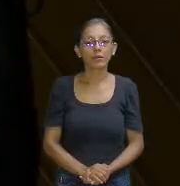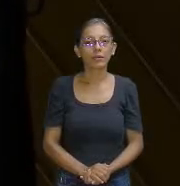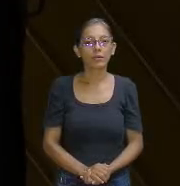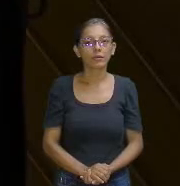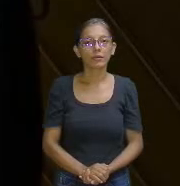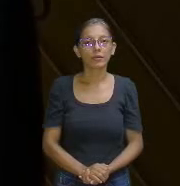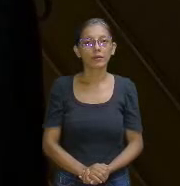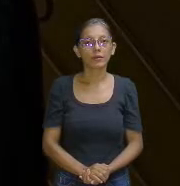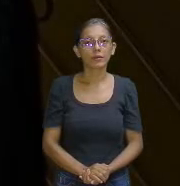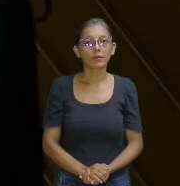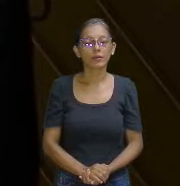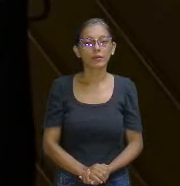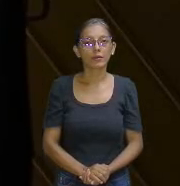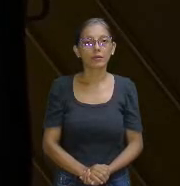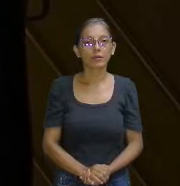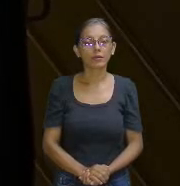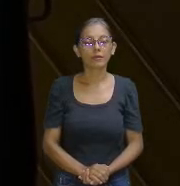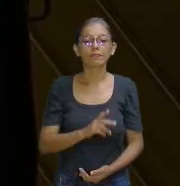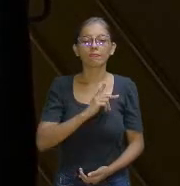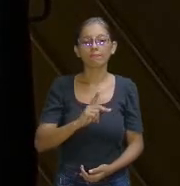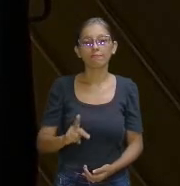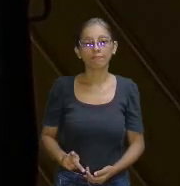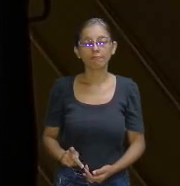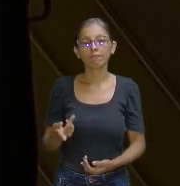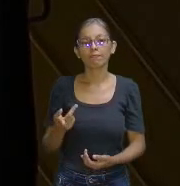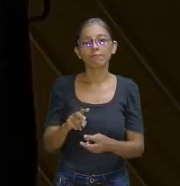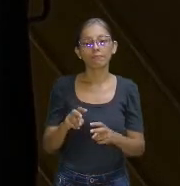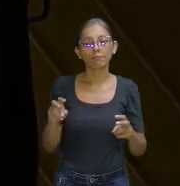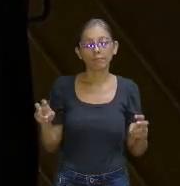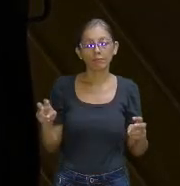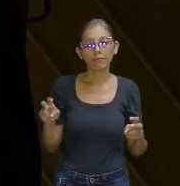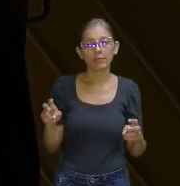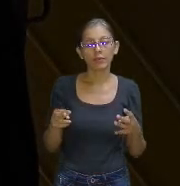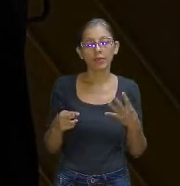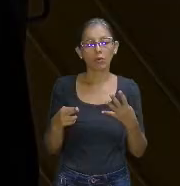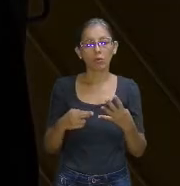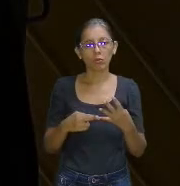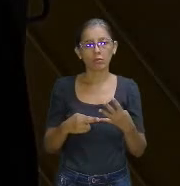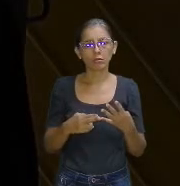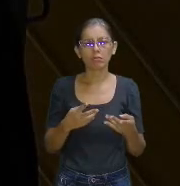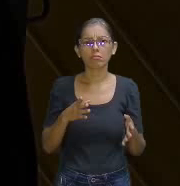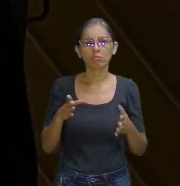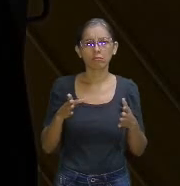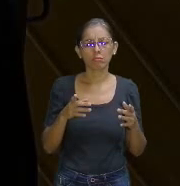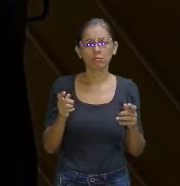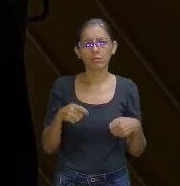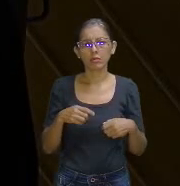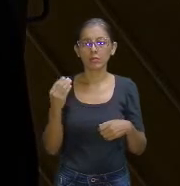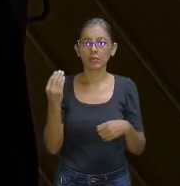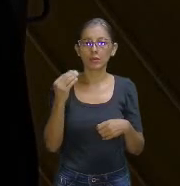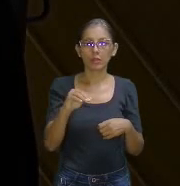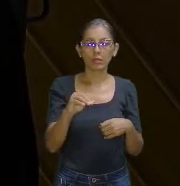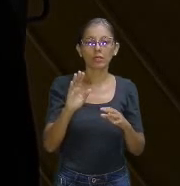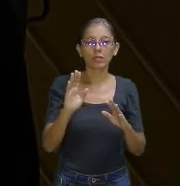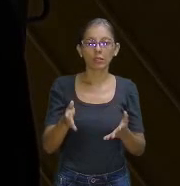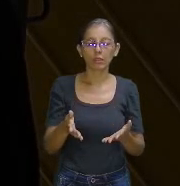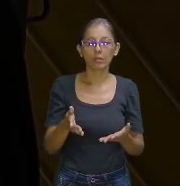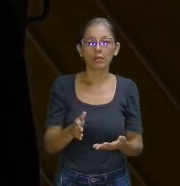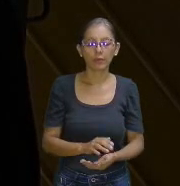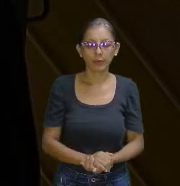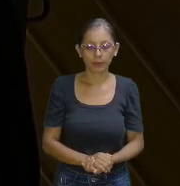Admissibilidade. Senhor presidente, demais membros, Foco o no recurso juiz é Alex competitivo. A Gouveia. sentença foi publicada no Diário de Justiça Eletrônica